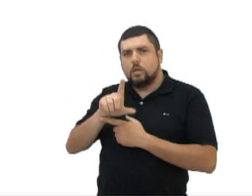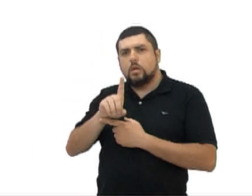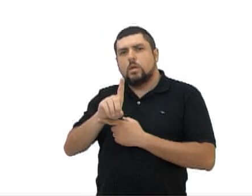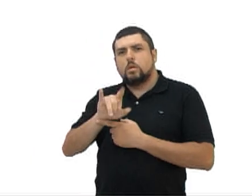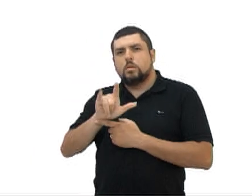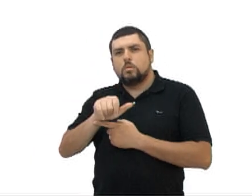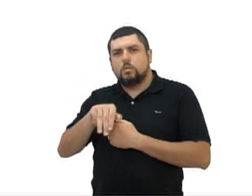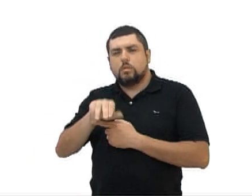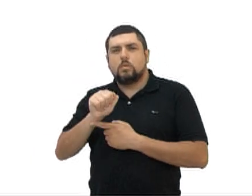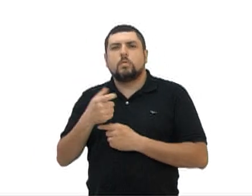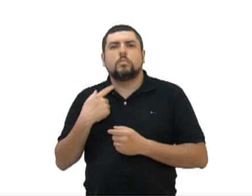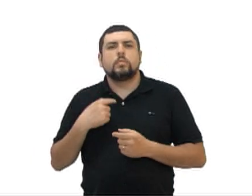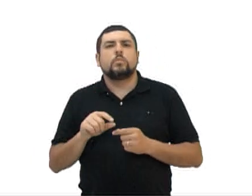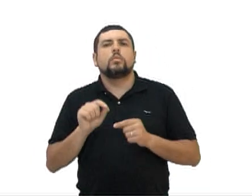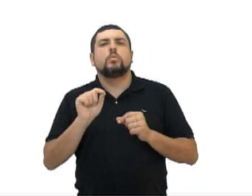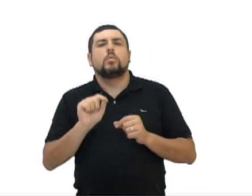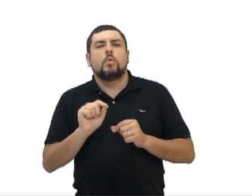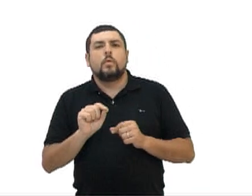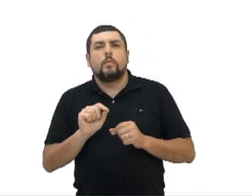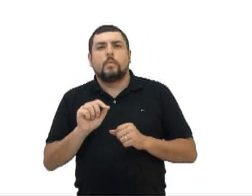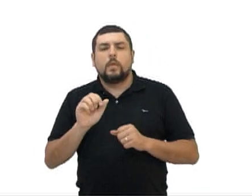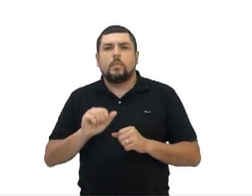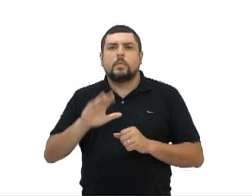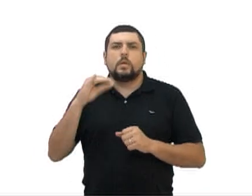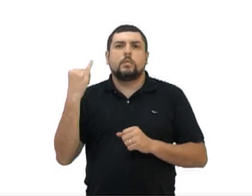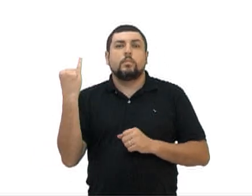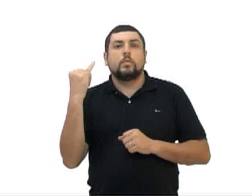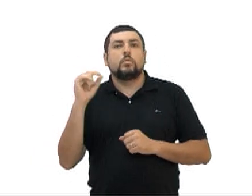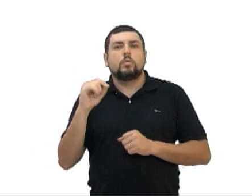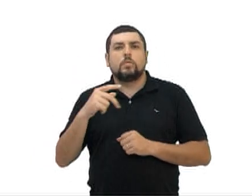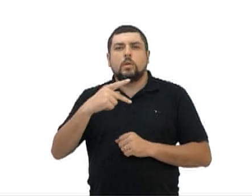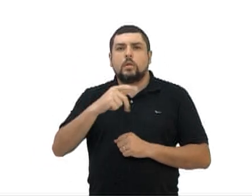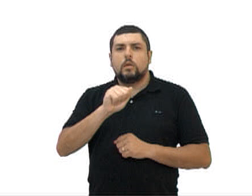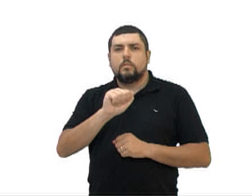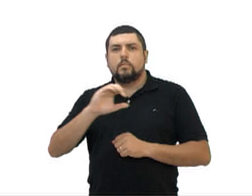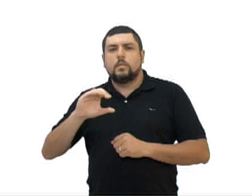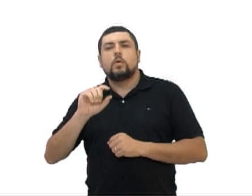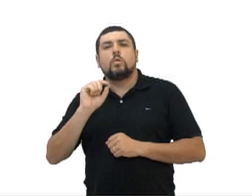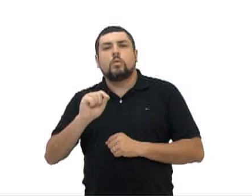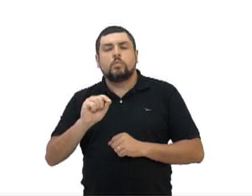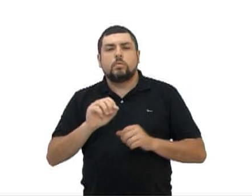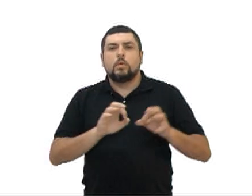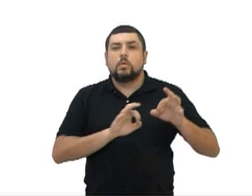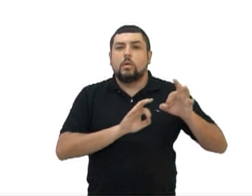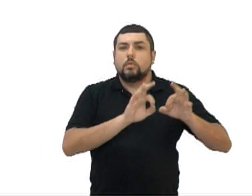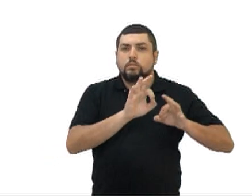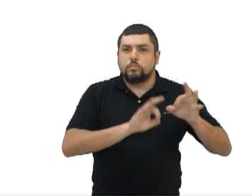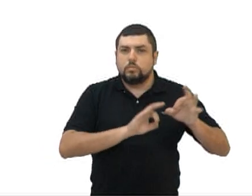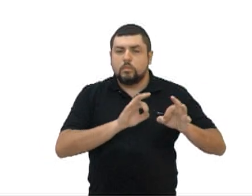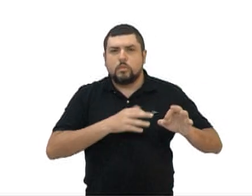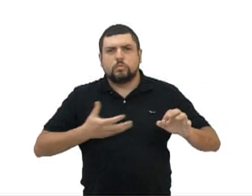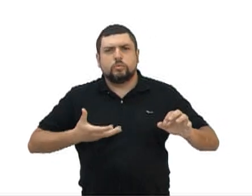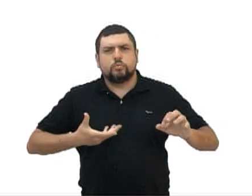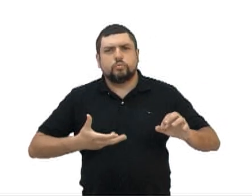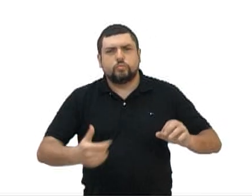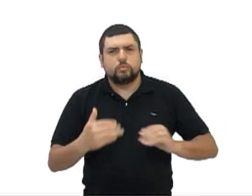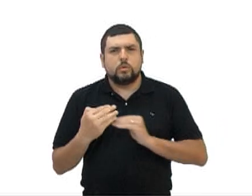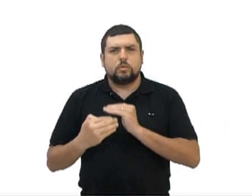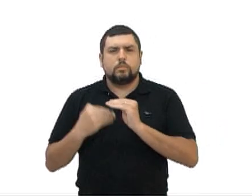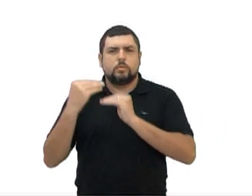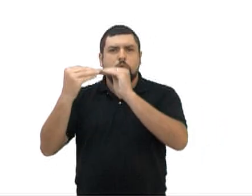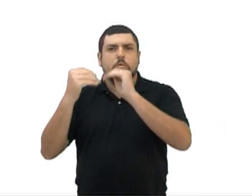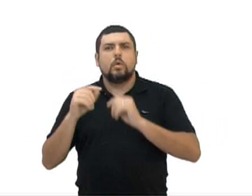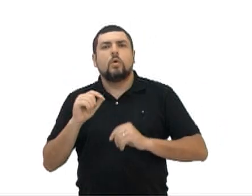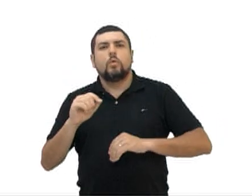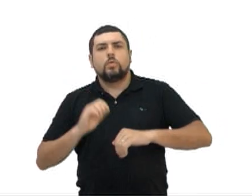e aí um dos programas mais importantes desse período é o PAC, que é o Programa de Aceleração do Crescimento, que vai fazer com que hajam obras